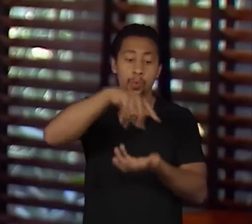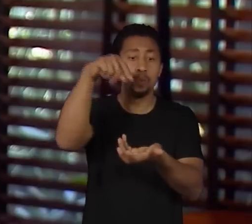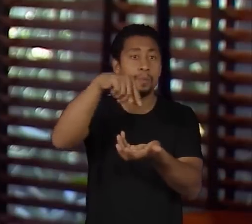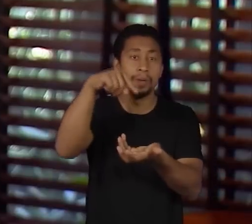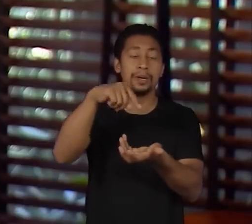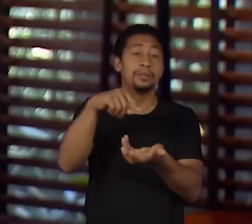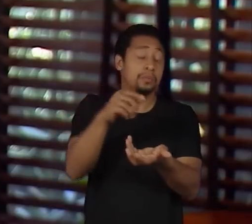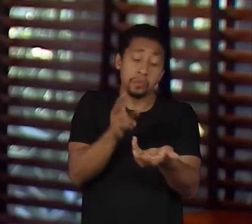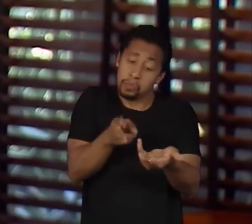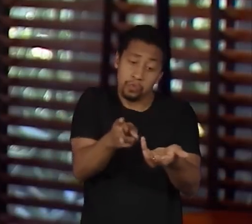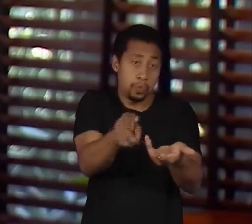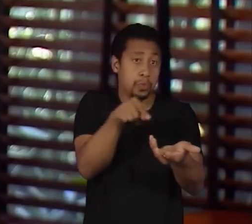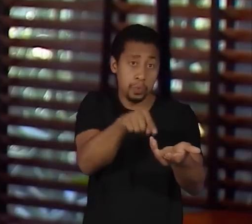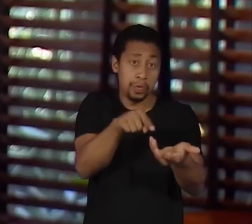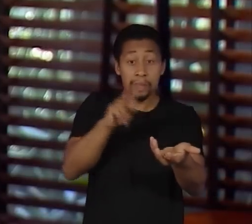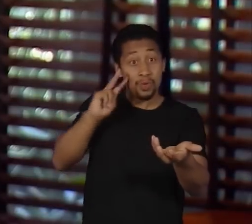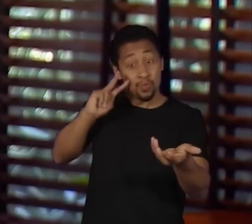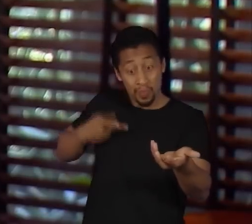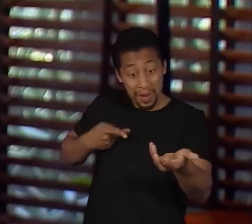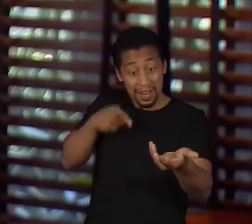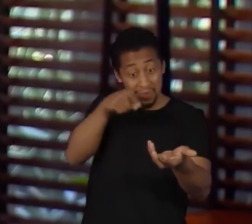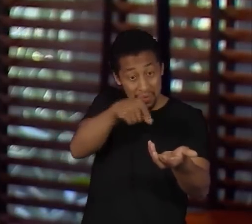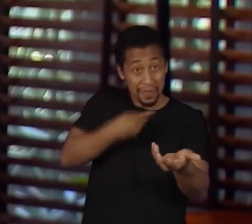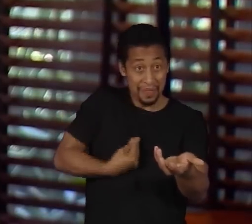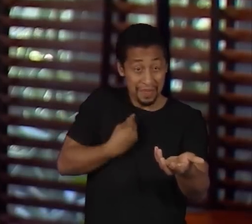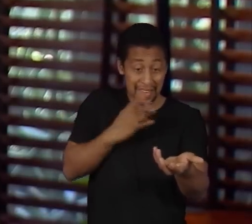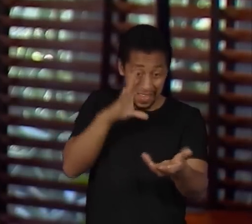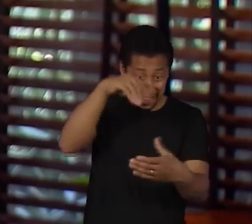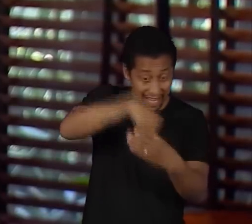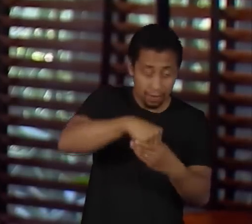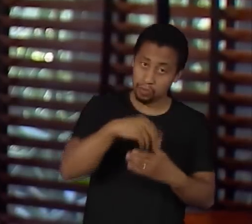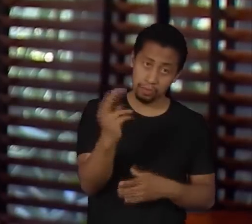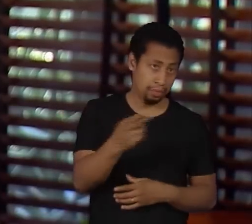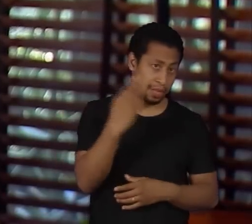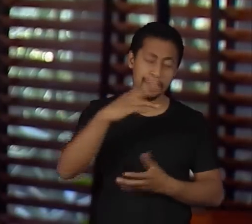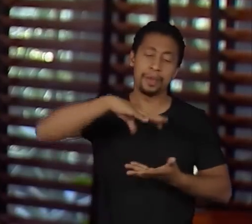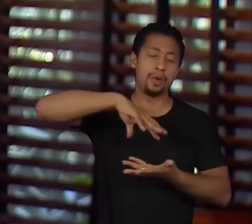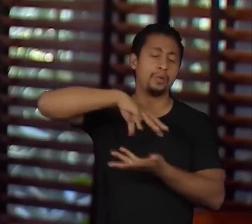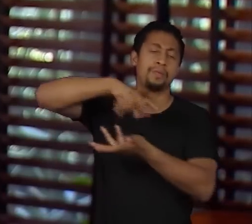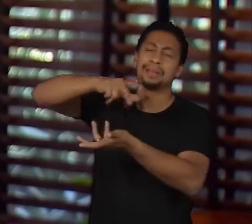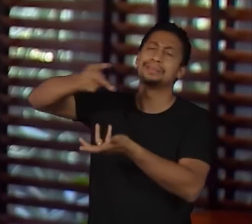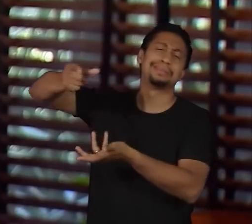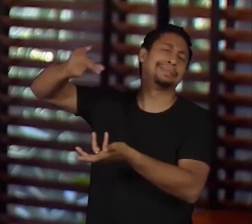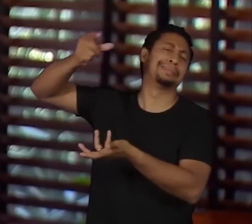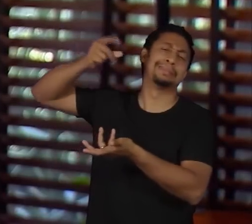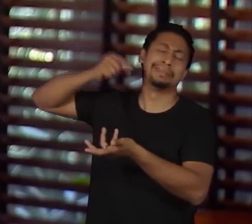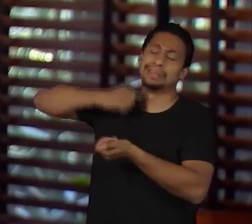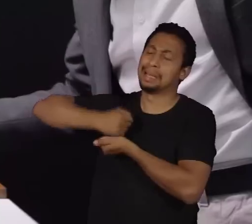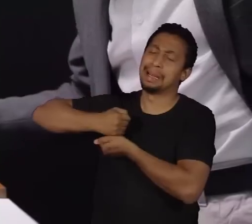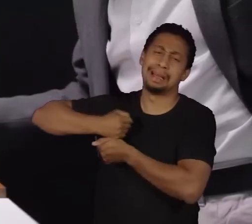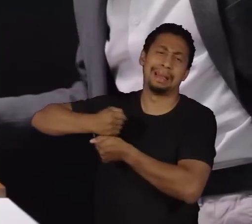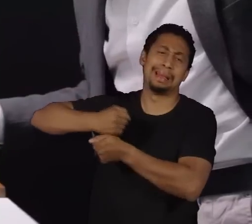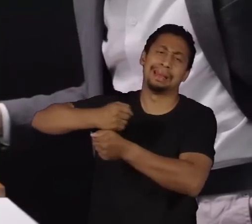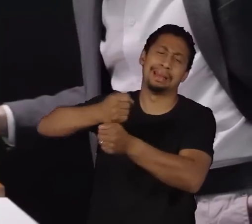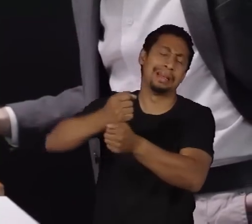sem a gente, como já existiu muitos anos antes, milhares, bilhões de anos antes, sem a gente,